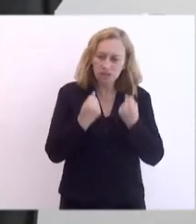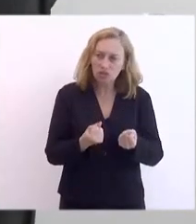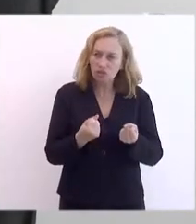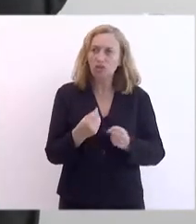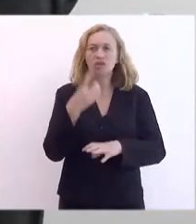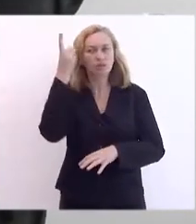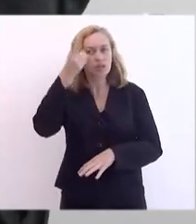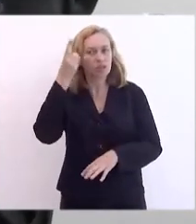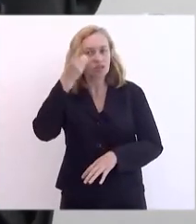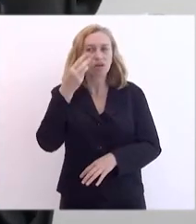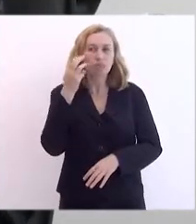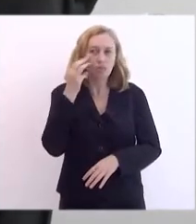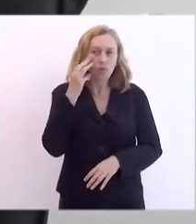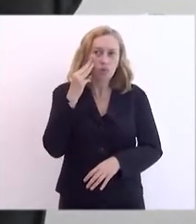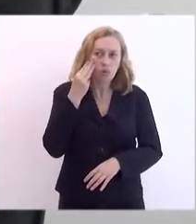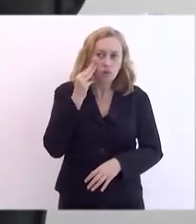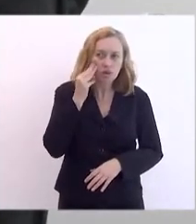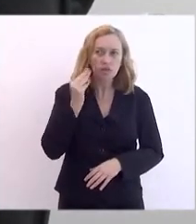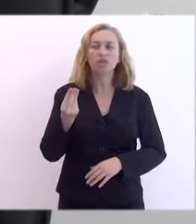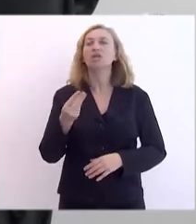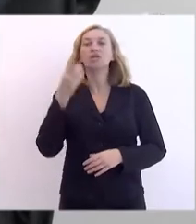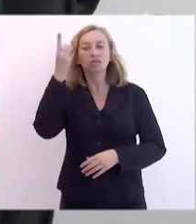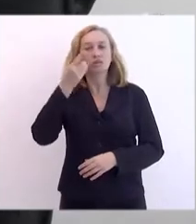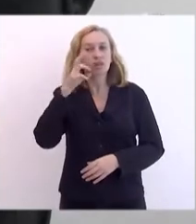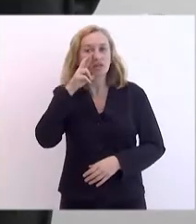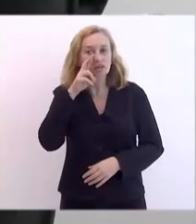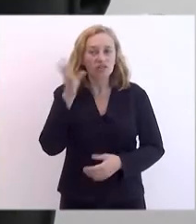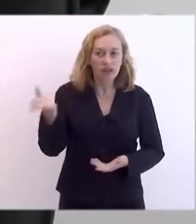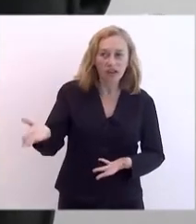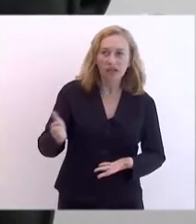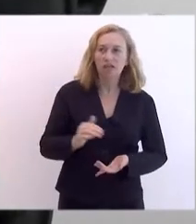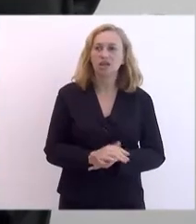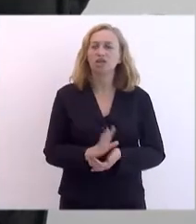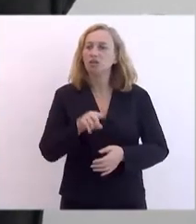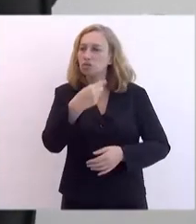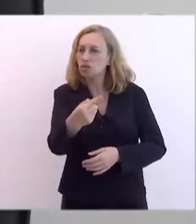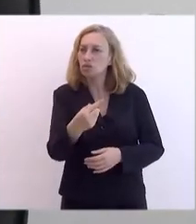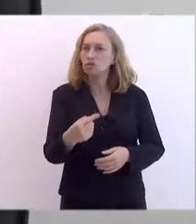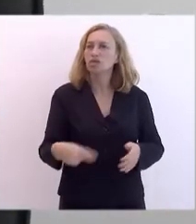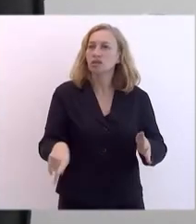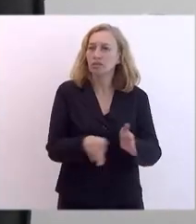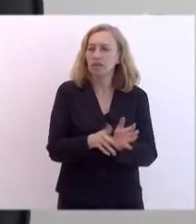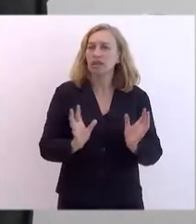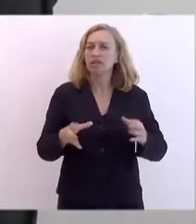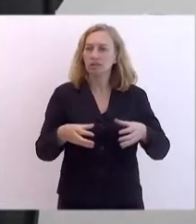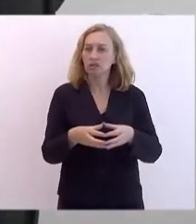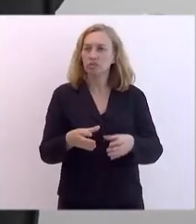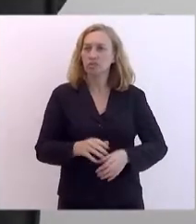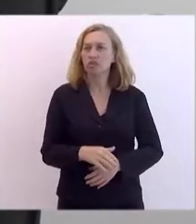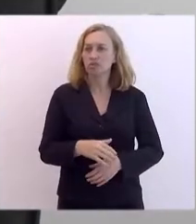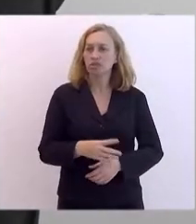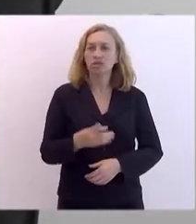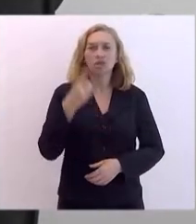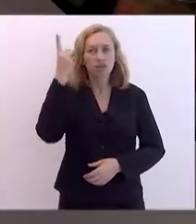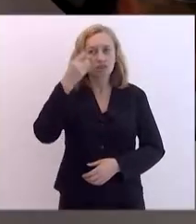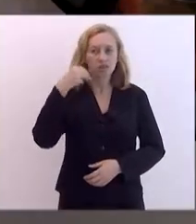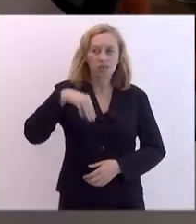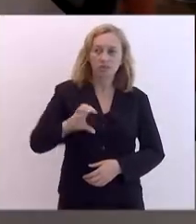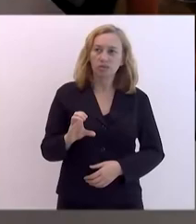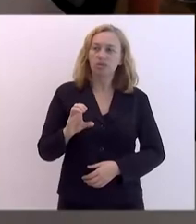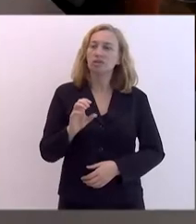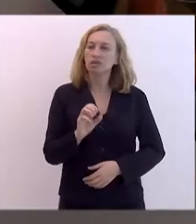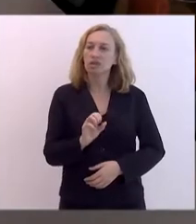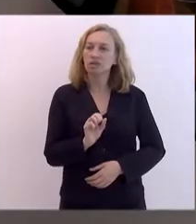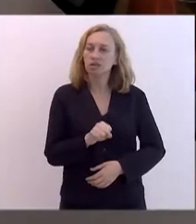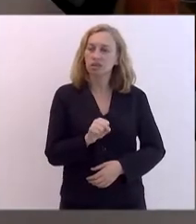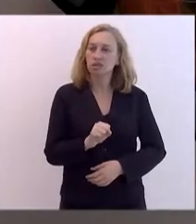Mônica, né? Enfim, o deputado Rosenberg, que estava aqui há pouco, e os demais membros que não estão presentes. Deputado, desagravo